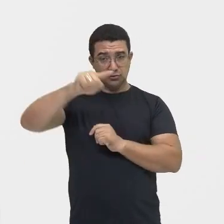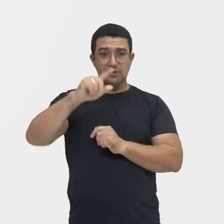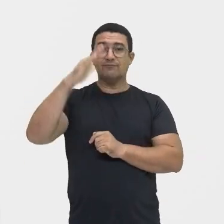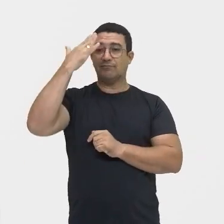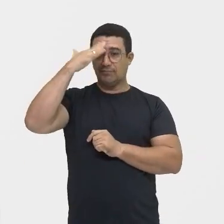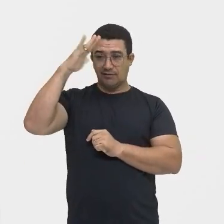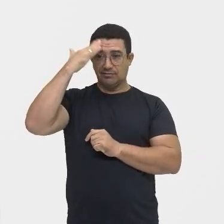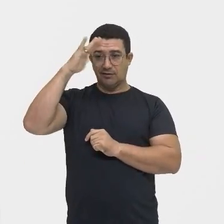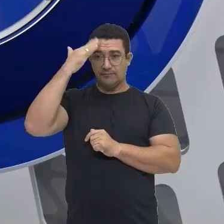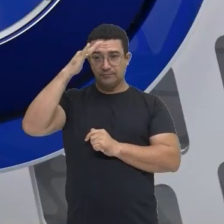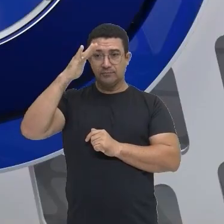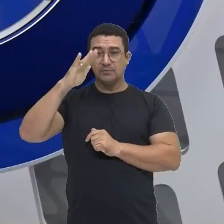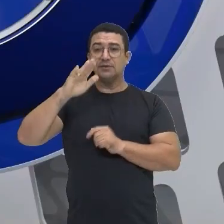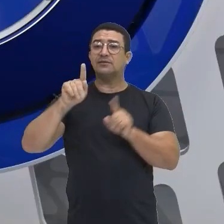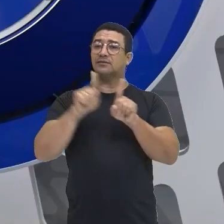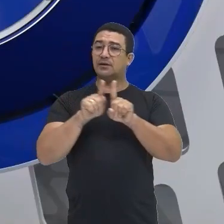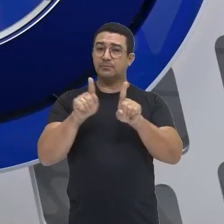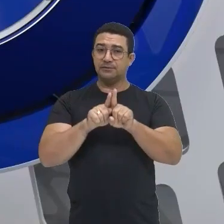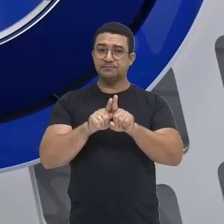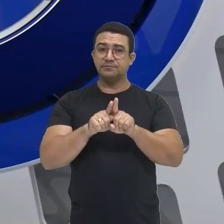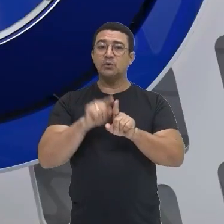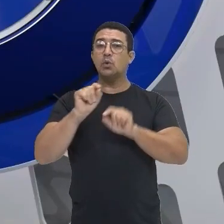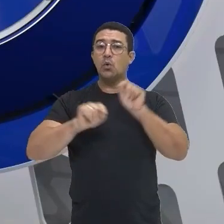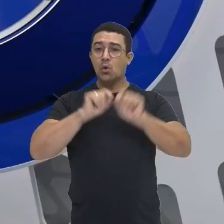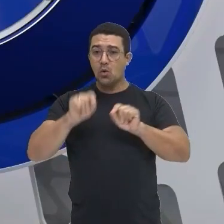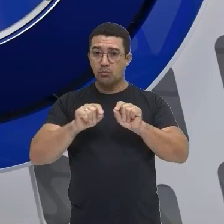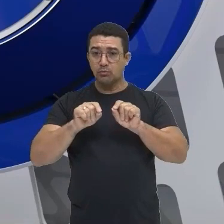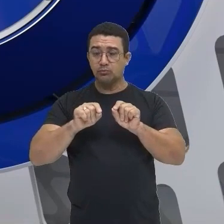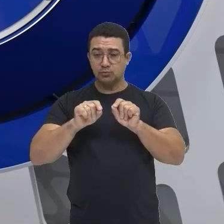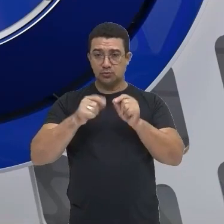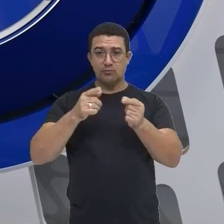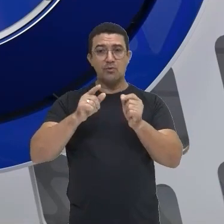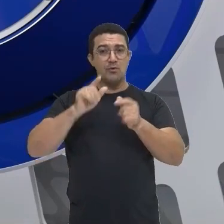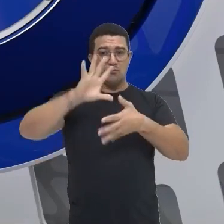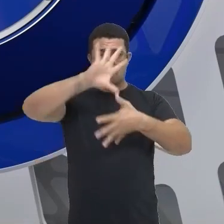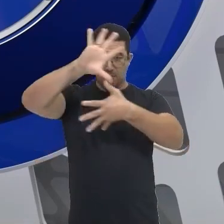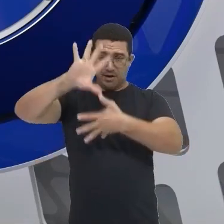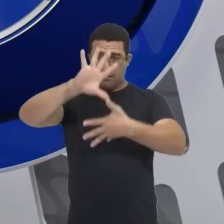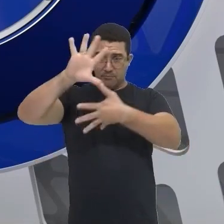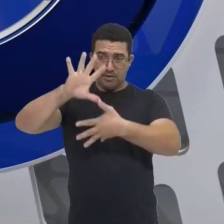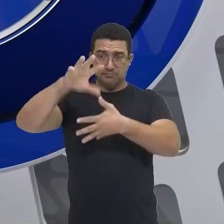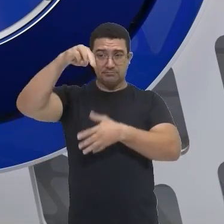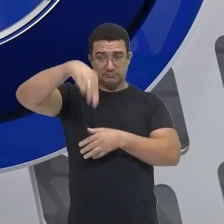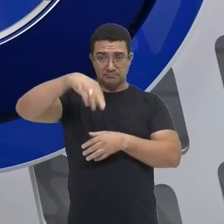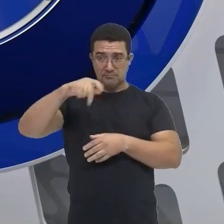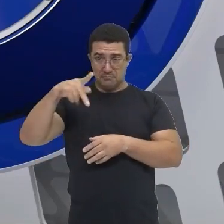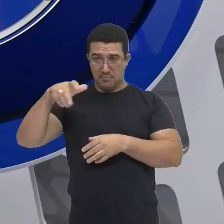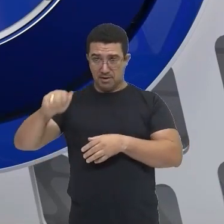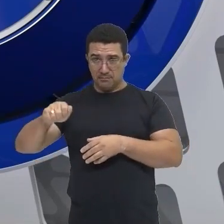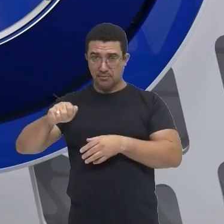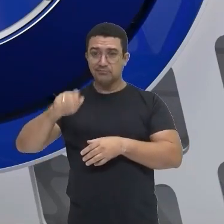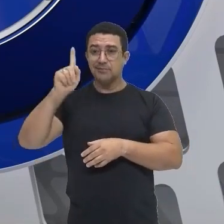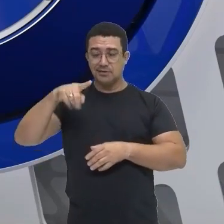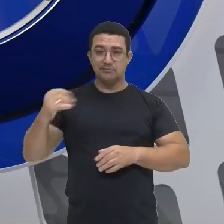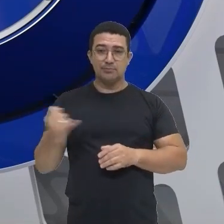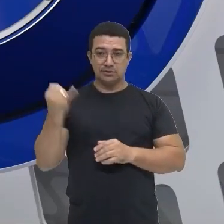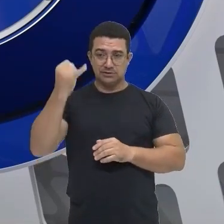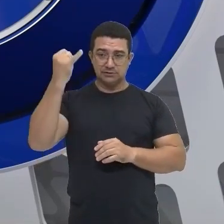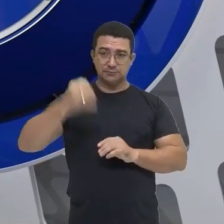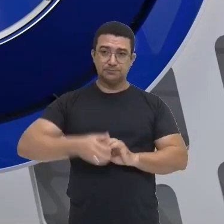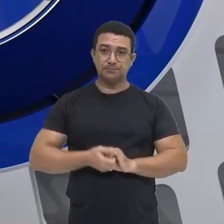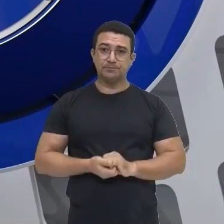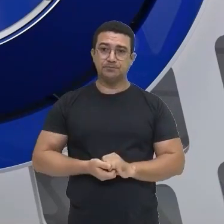vai compreendê-los também através do mapa, certo? Por isso eles são tão importantes,